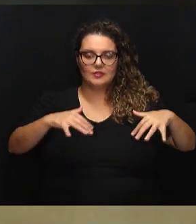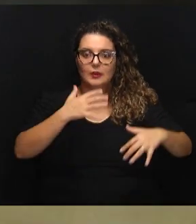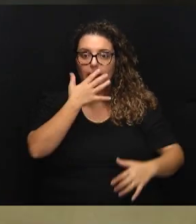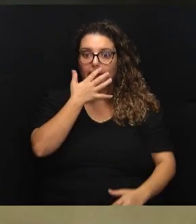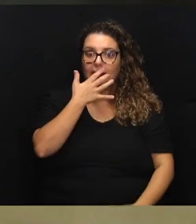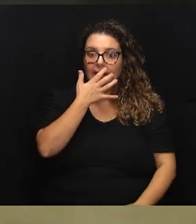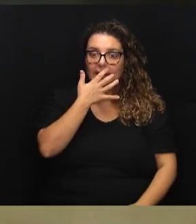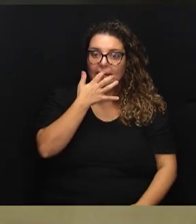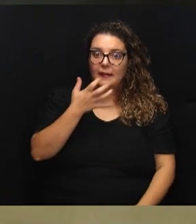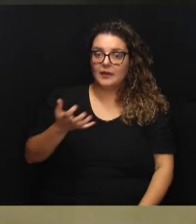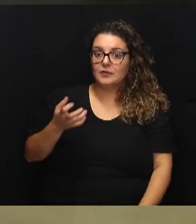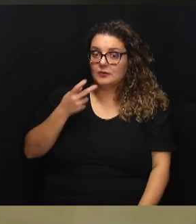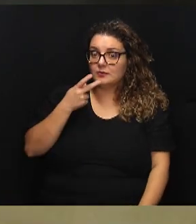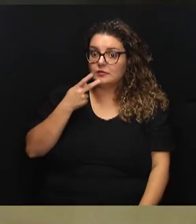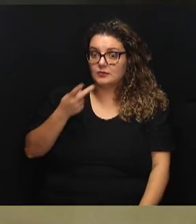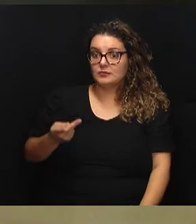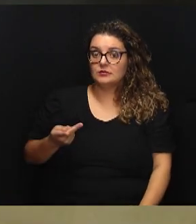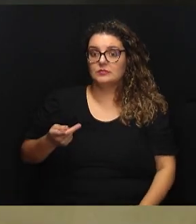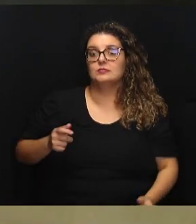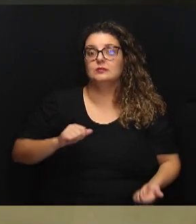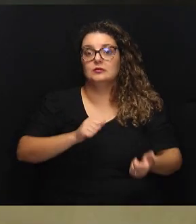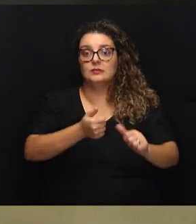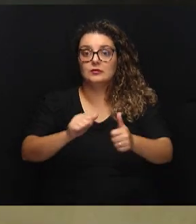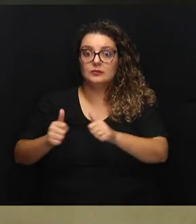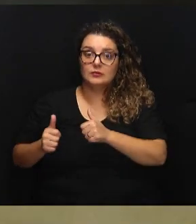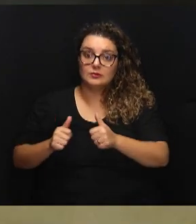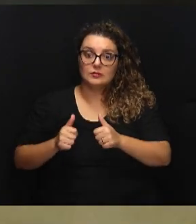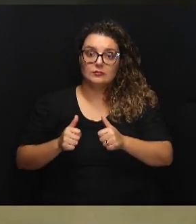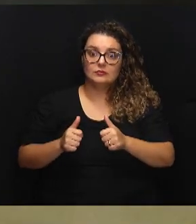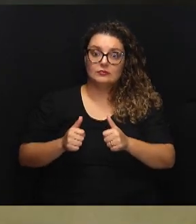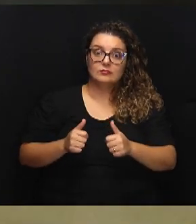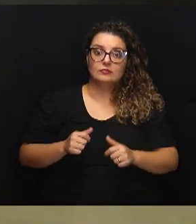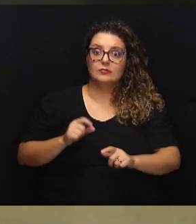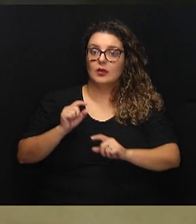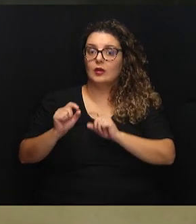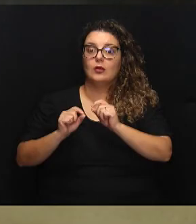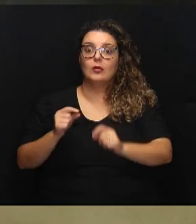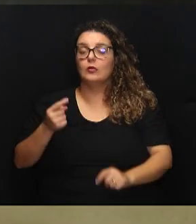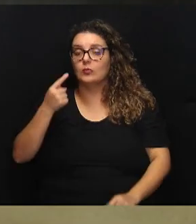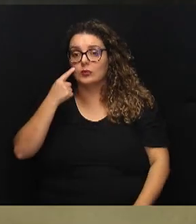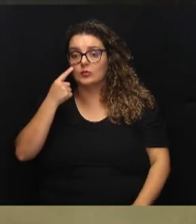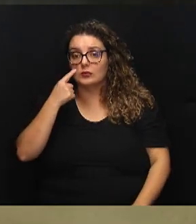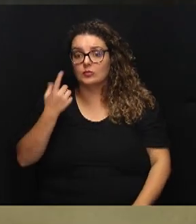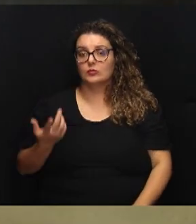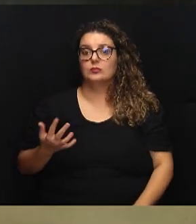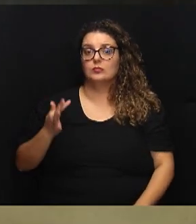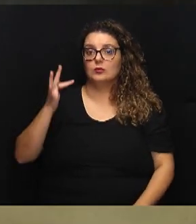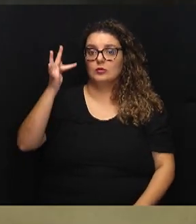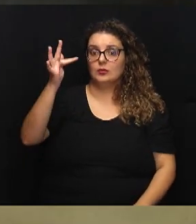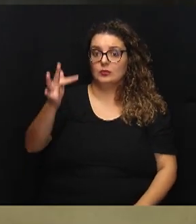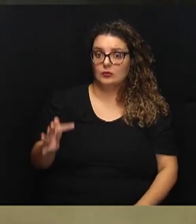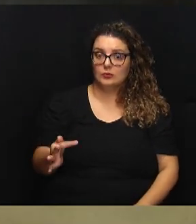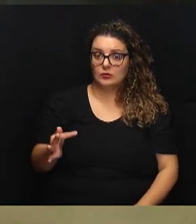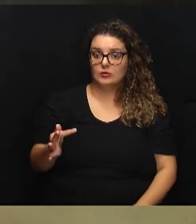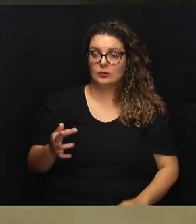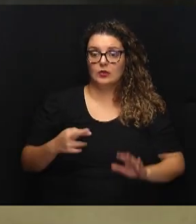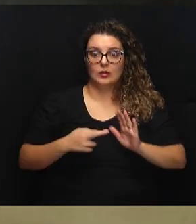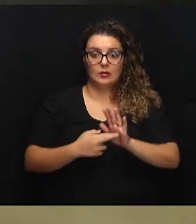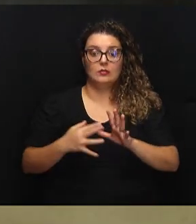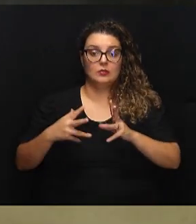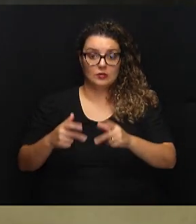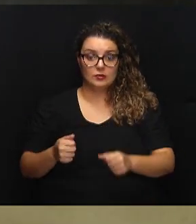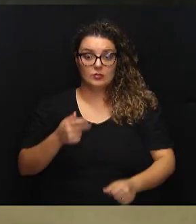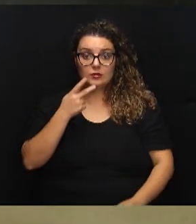você trouxesse, então, uma avaliação aí de o que você vê para o futuro, referente a tudo que a gente falou